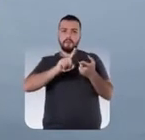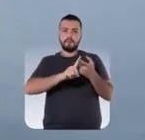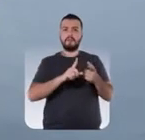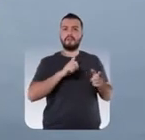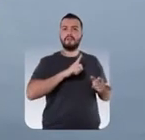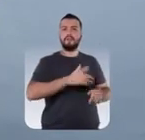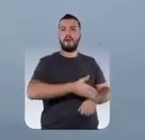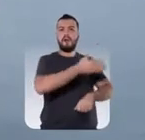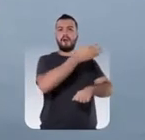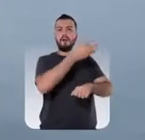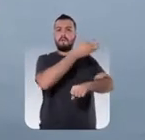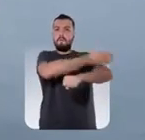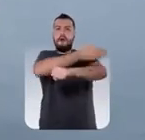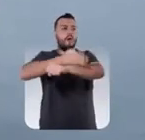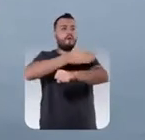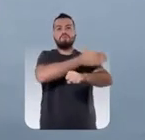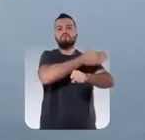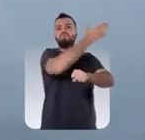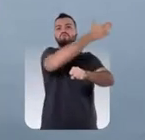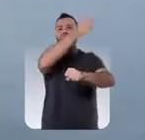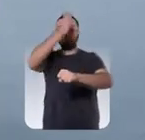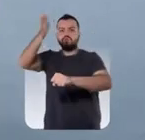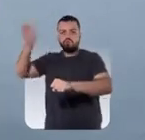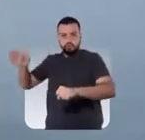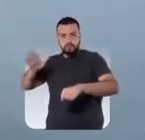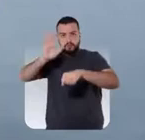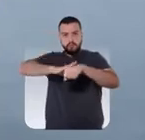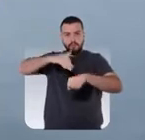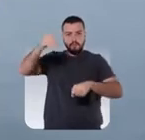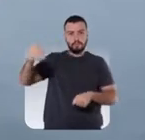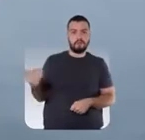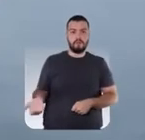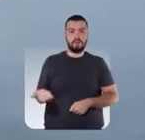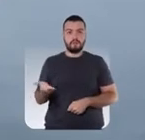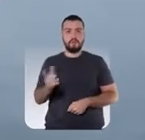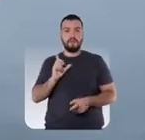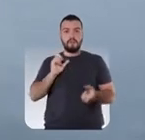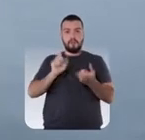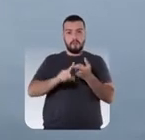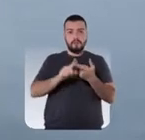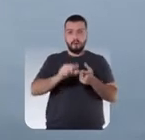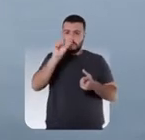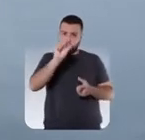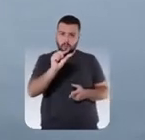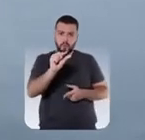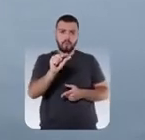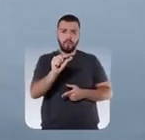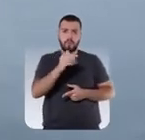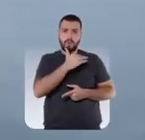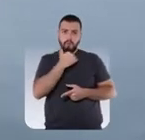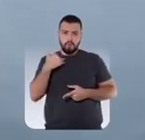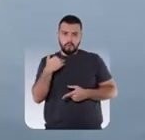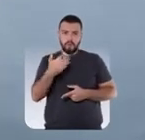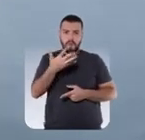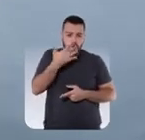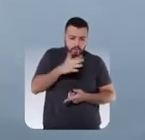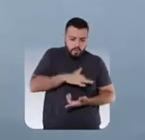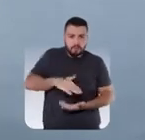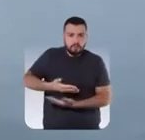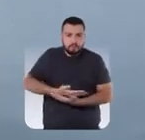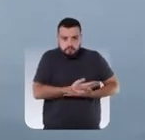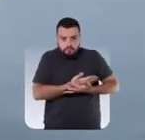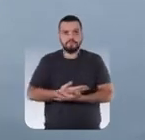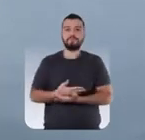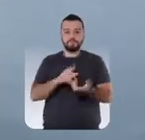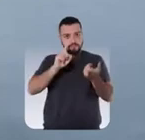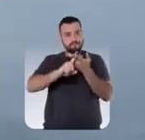que o atendimento fosse melhorado e, com isso, a mortalidade materna e infantil reduziu bastante, sendo que, por esse